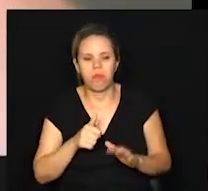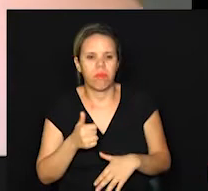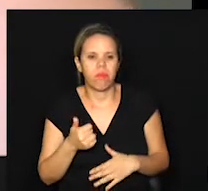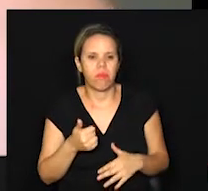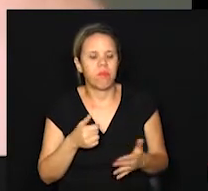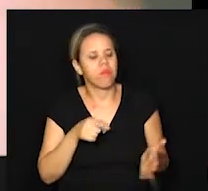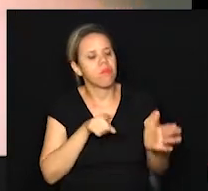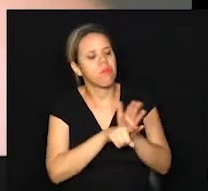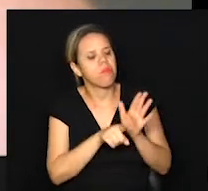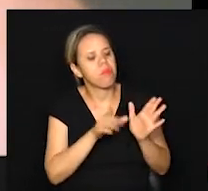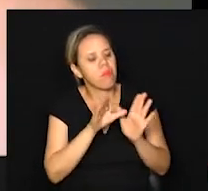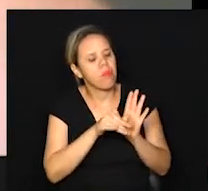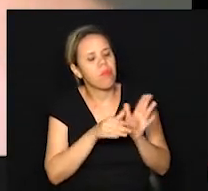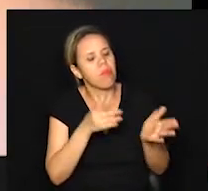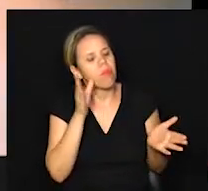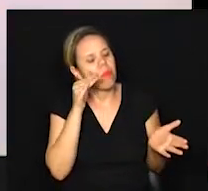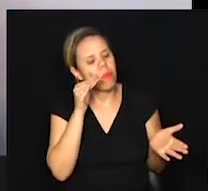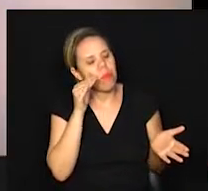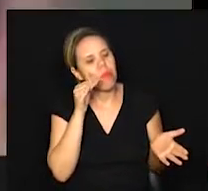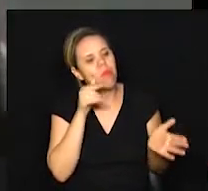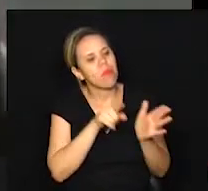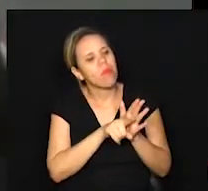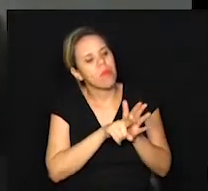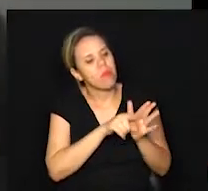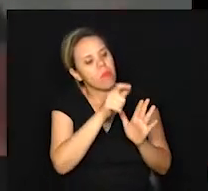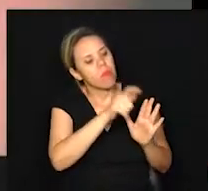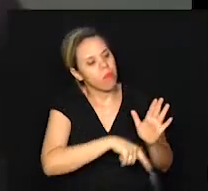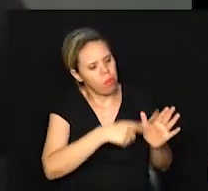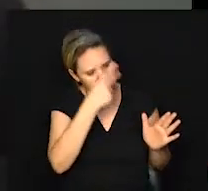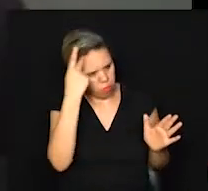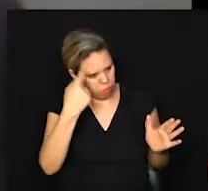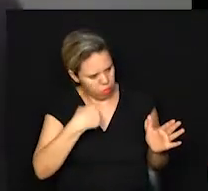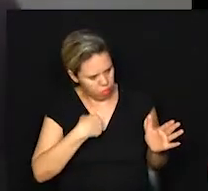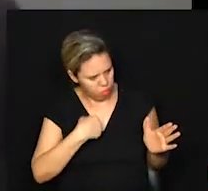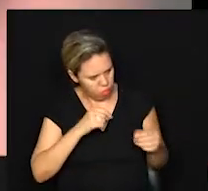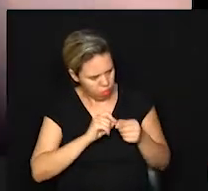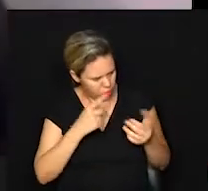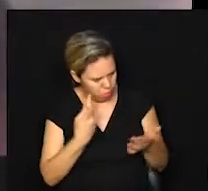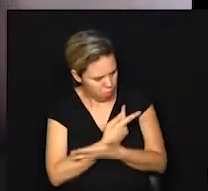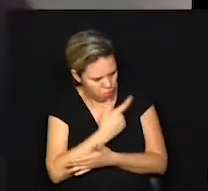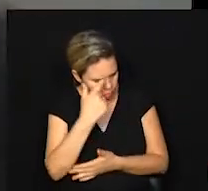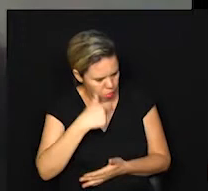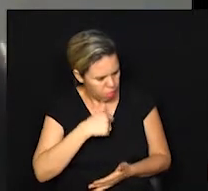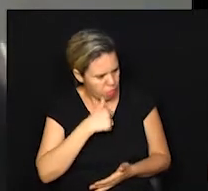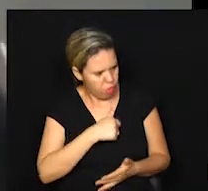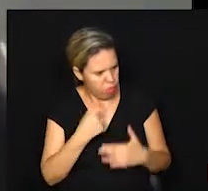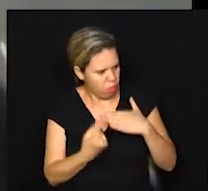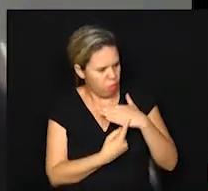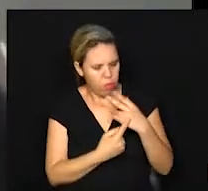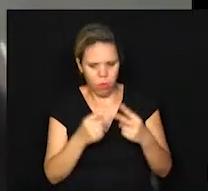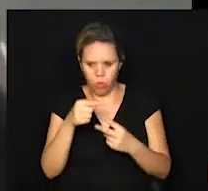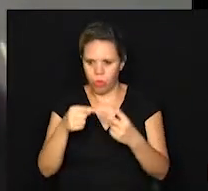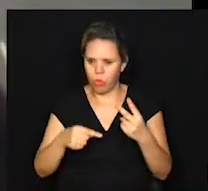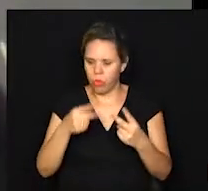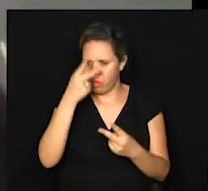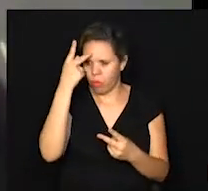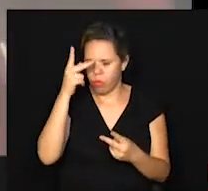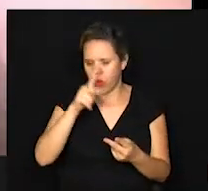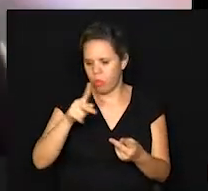interrogada, a denunciante foi interrogada como se ela fosse denunciada, como se ela tivesse feito de algo errado, e os 2 professores foram